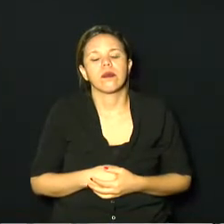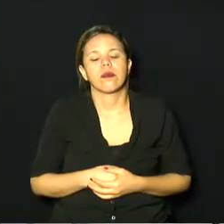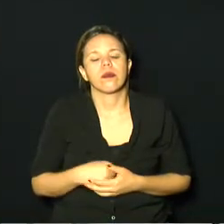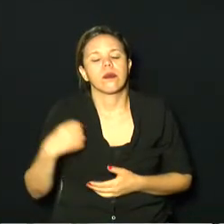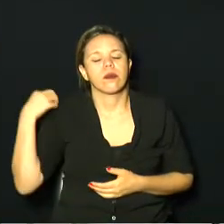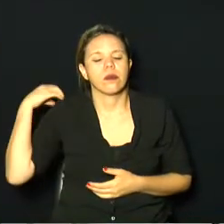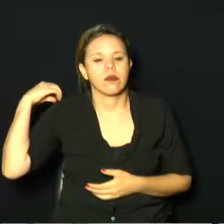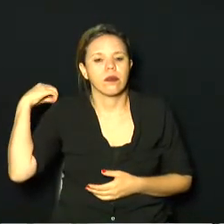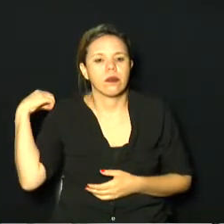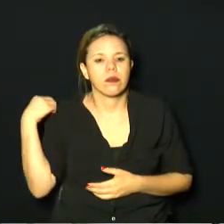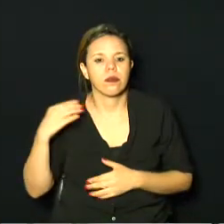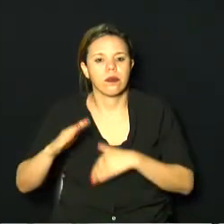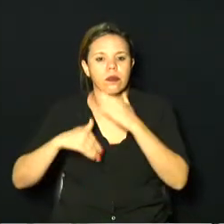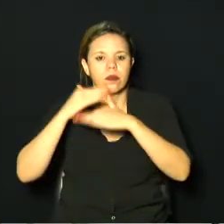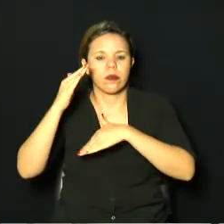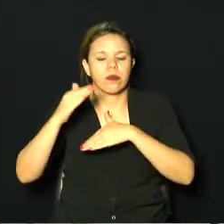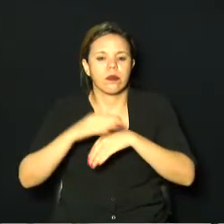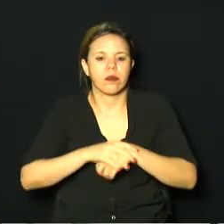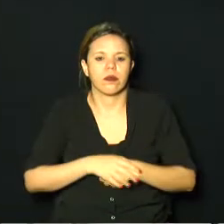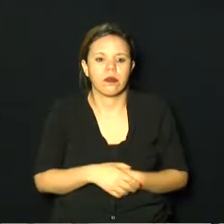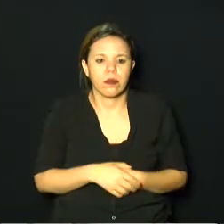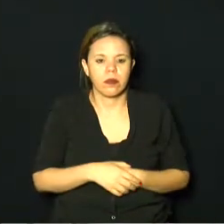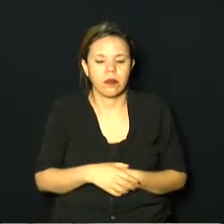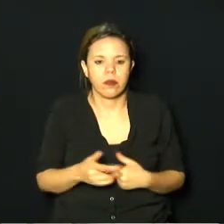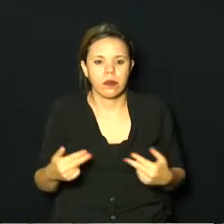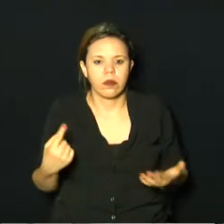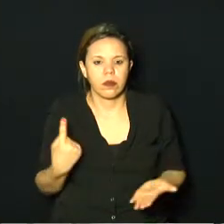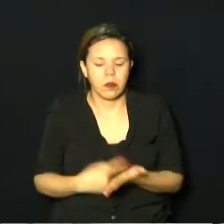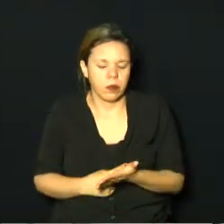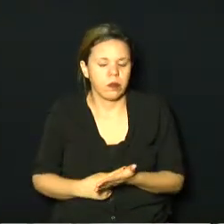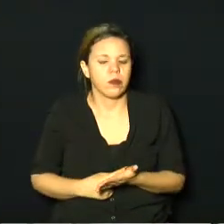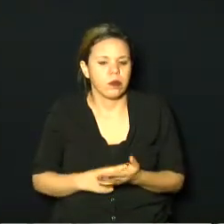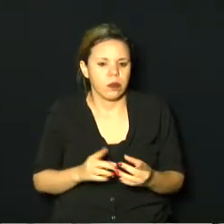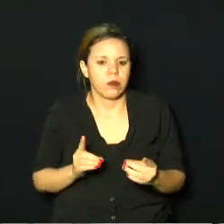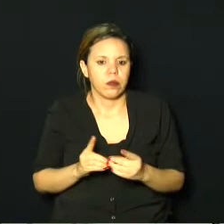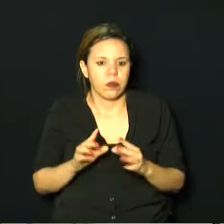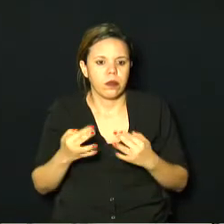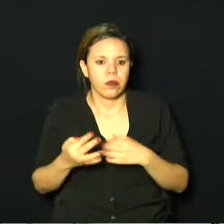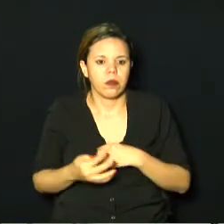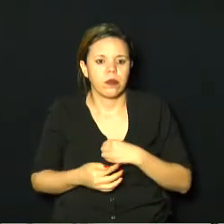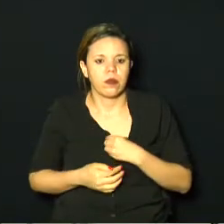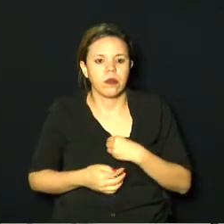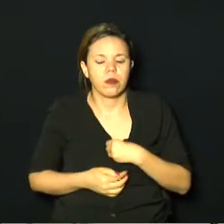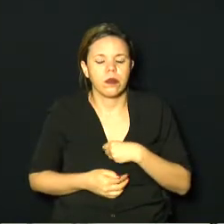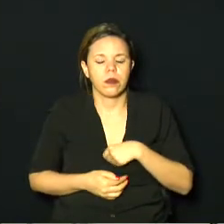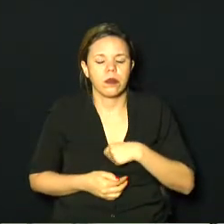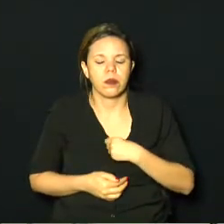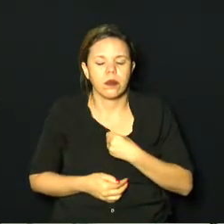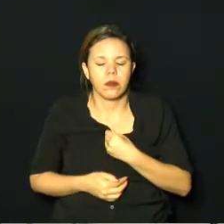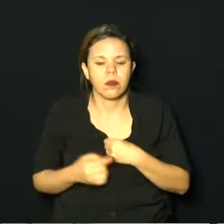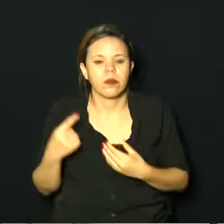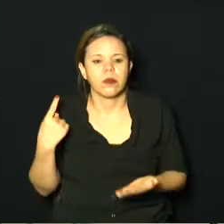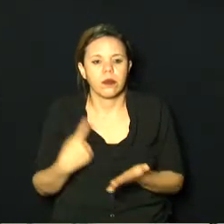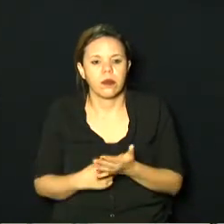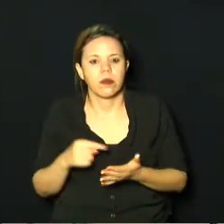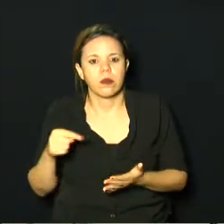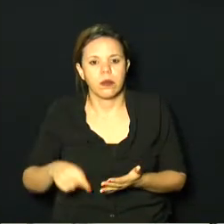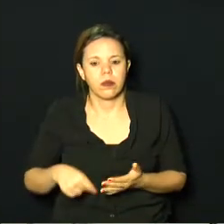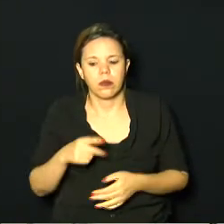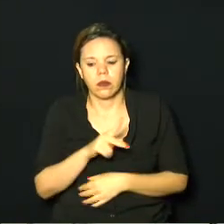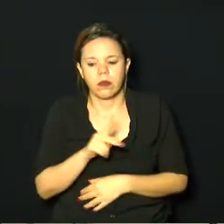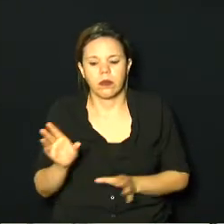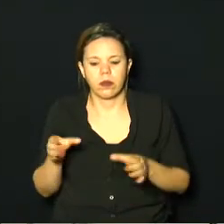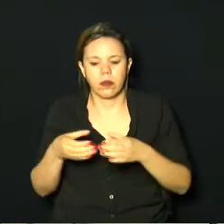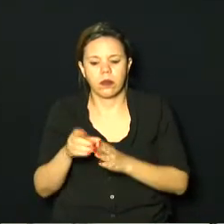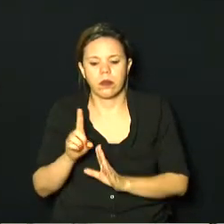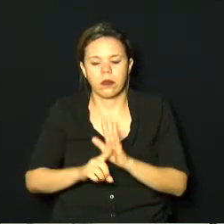uma construção de um acordo que seja capaz de atender essas famílias. Esse compromisso aqui, enquanto presidente da Comissão